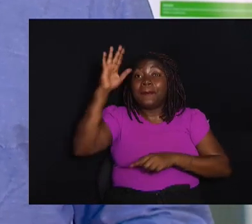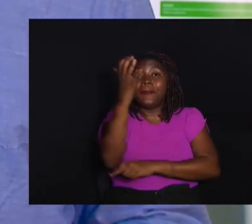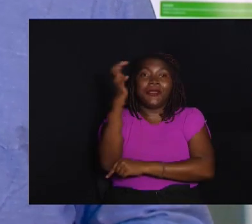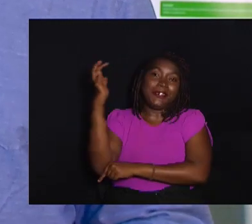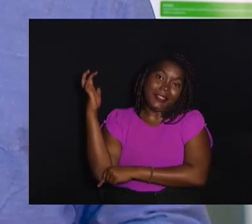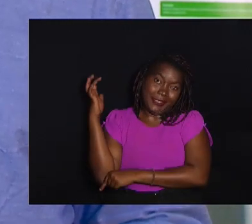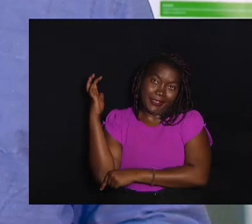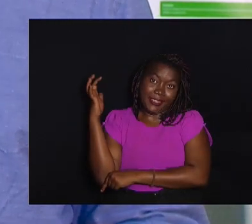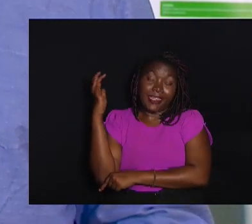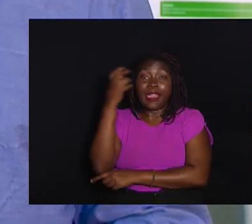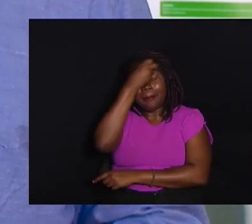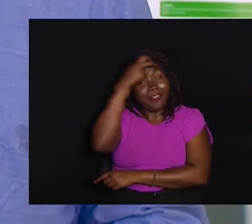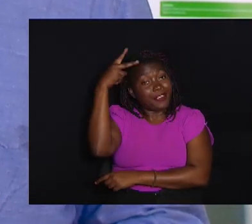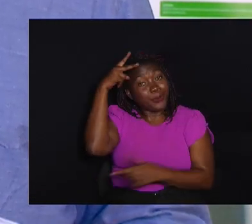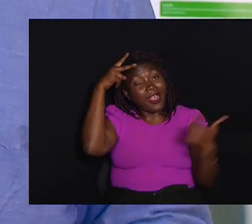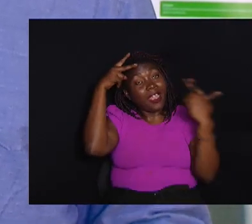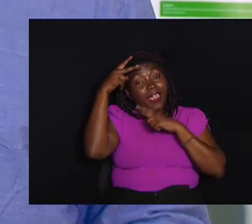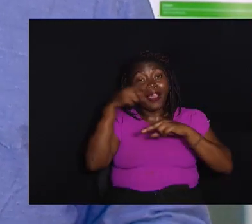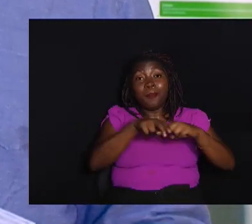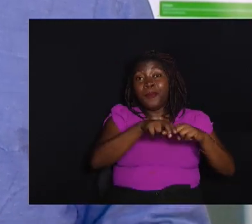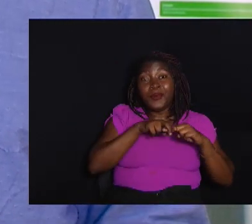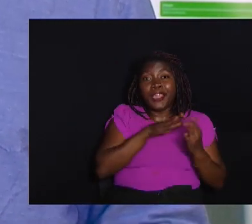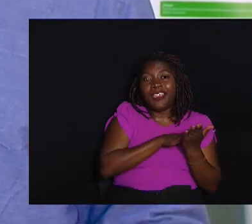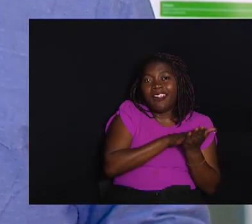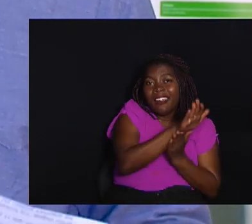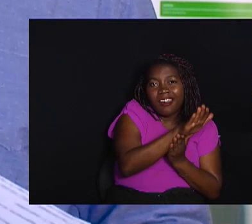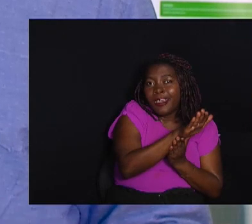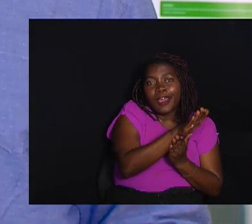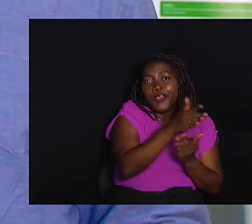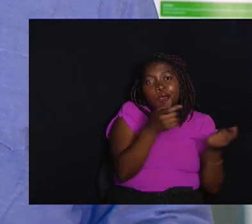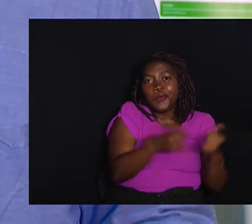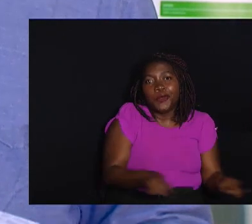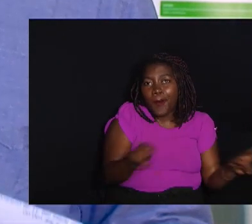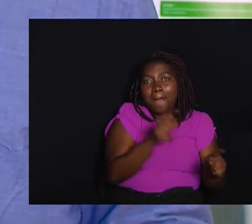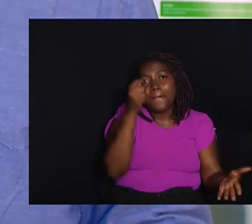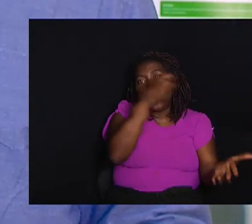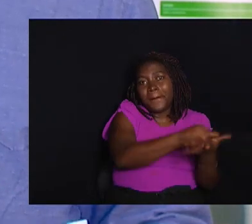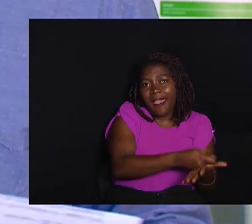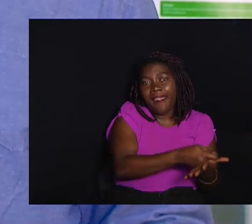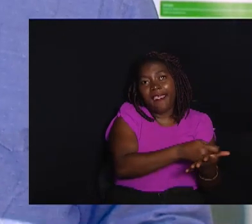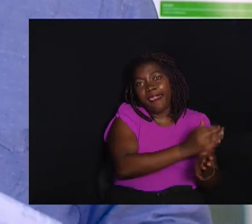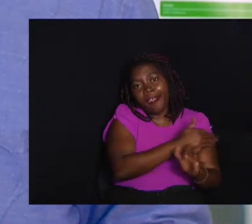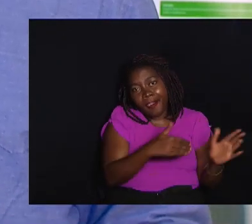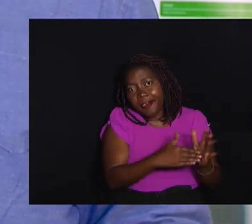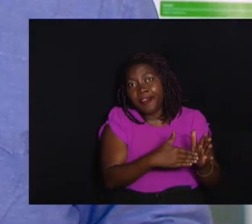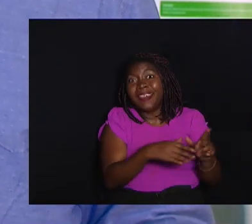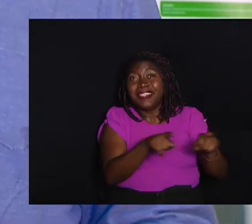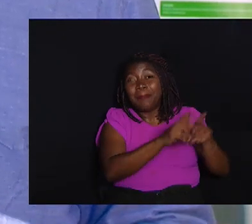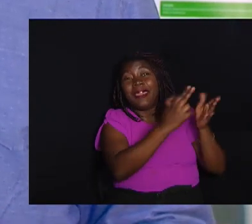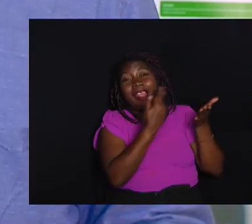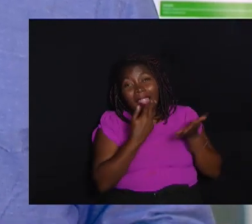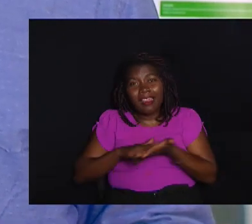A Prefeitura Exato. ganha porque ela não imprime, não tem que imprimir o carnê, não tem que pagar toda a impressão e o correio para entregar o